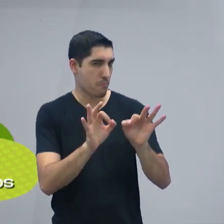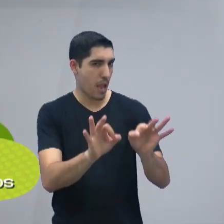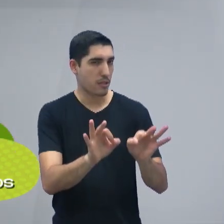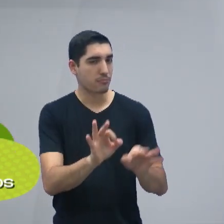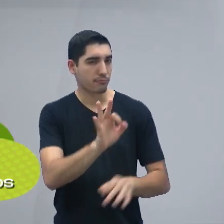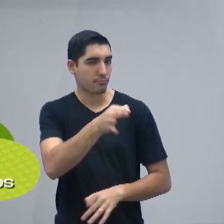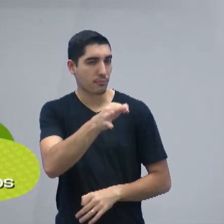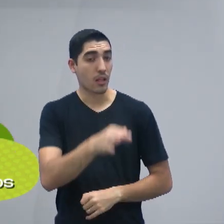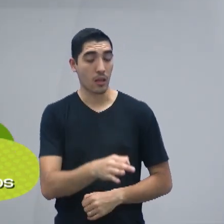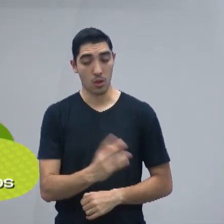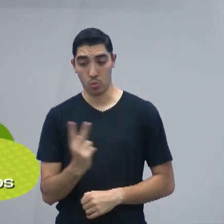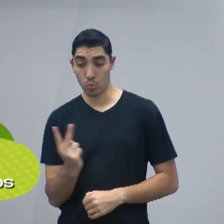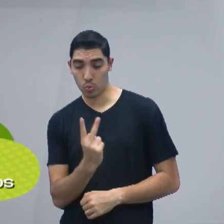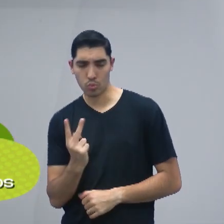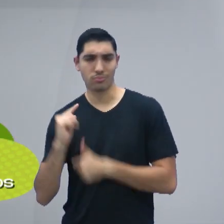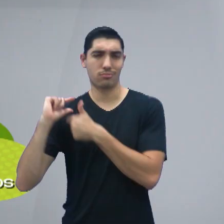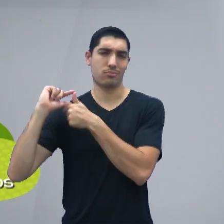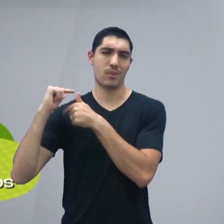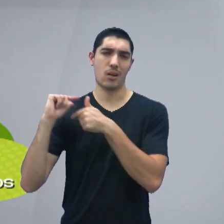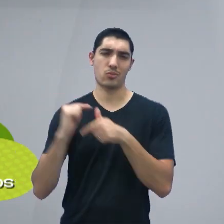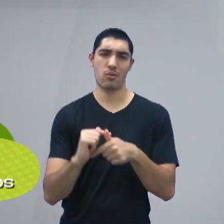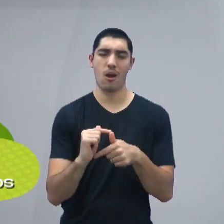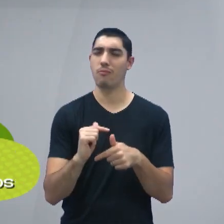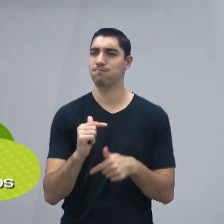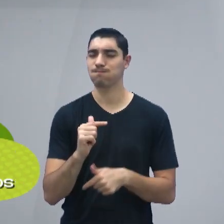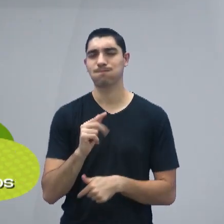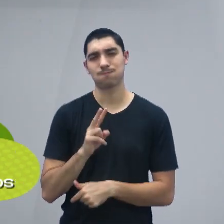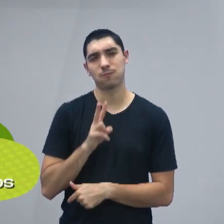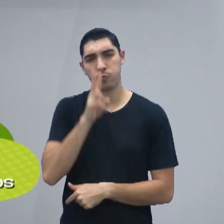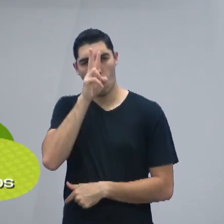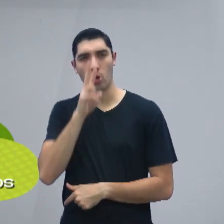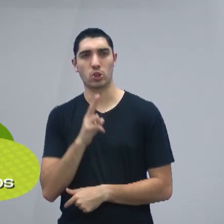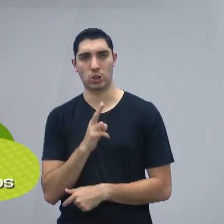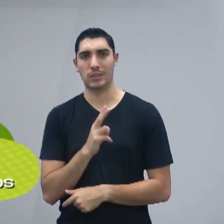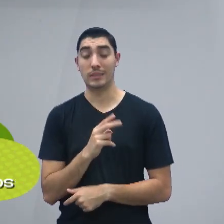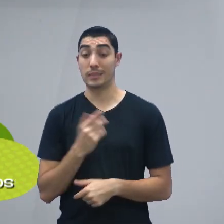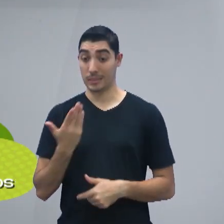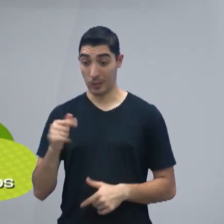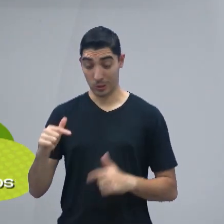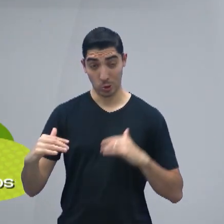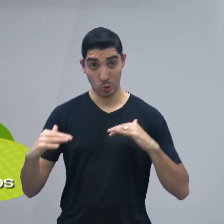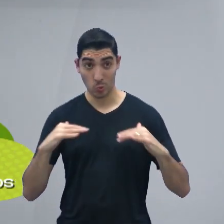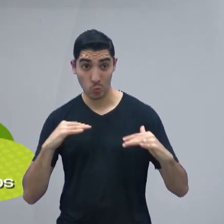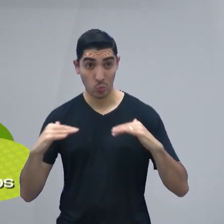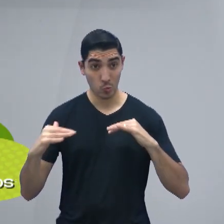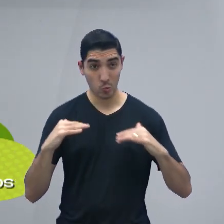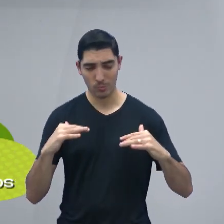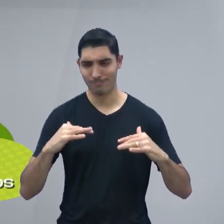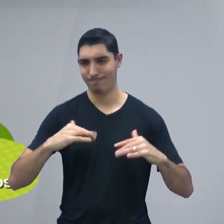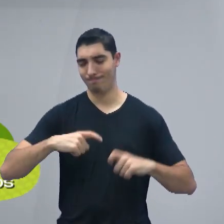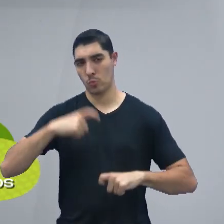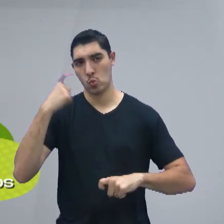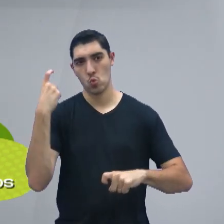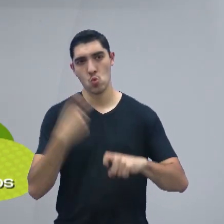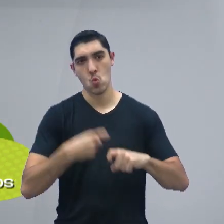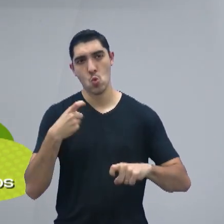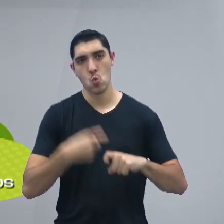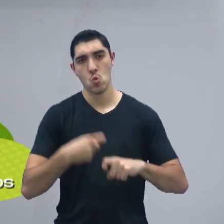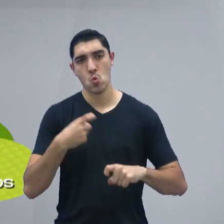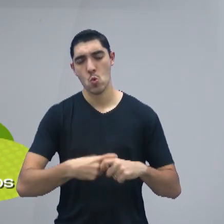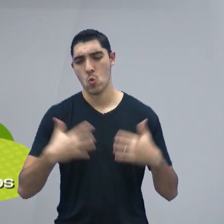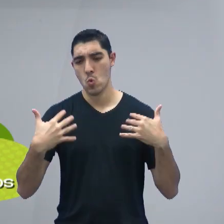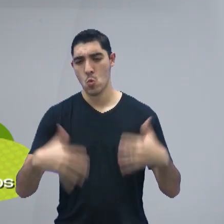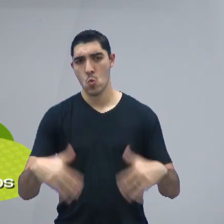de camisa, com tradição, então isso já transforma o confronto em jogo grande, não somente